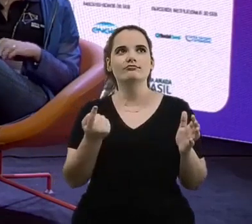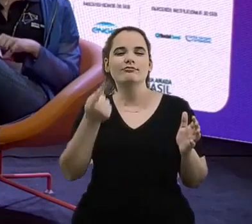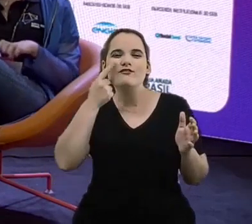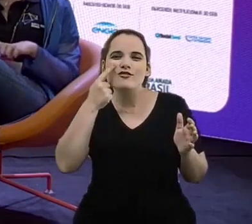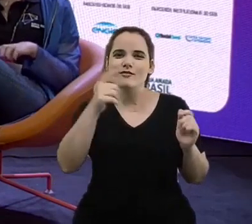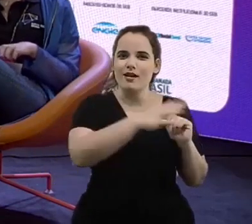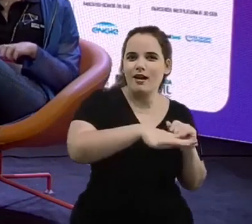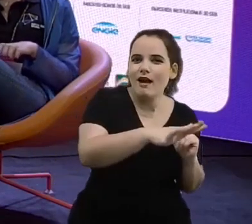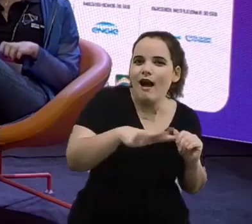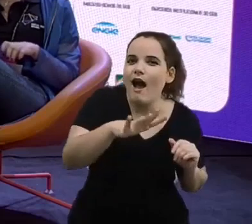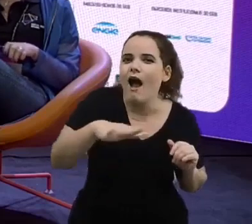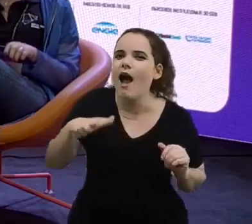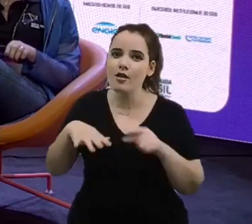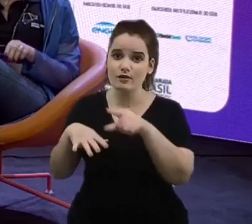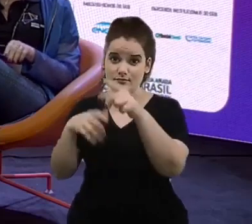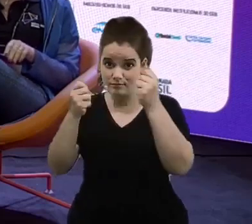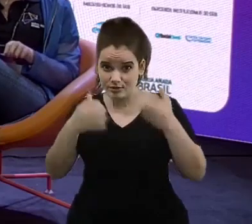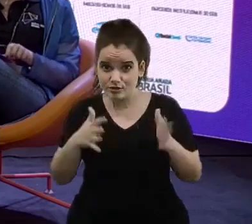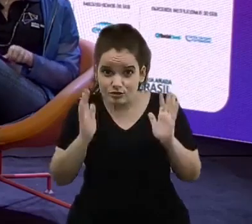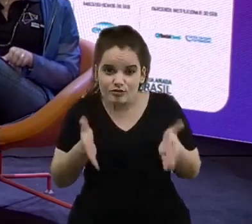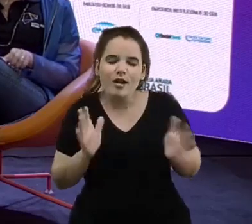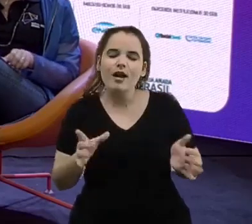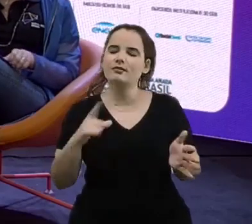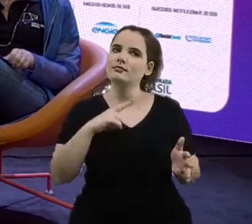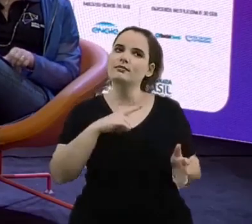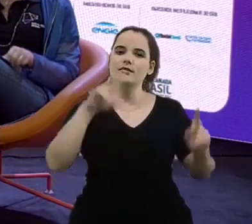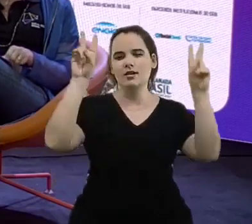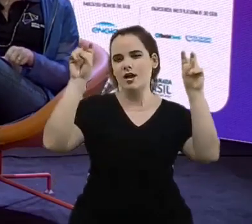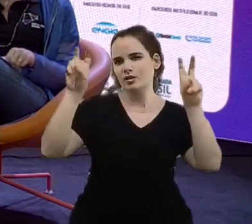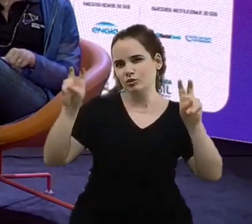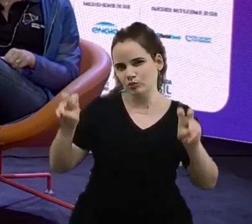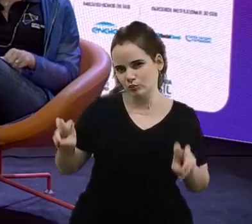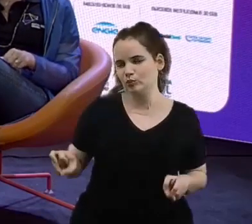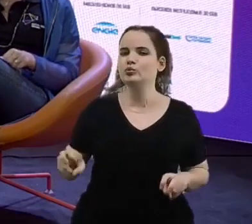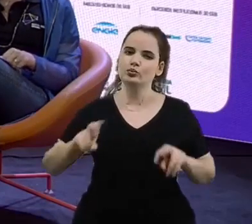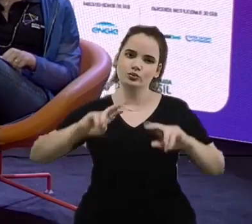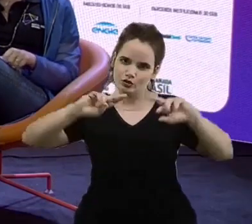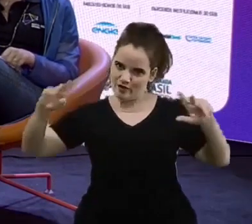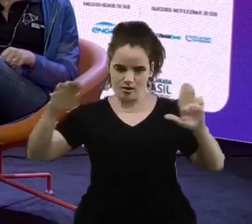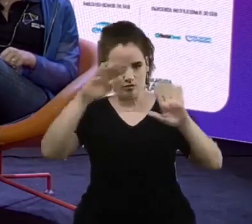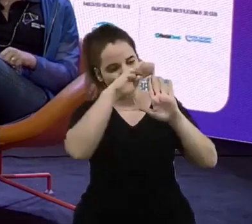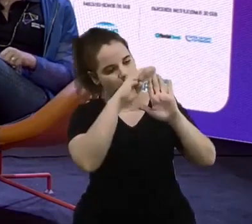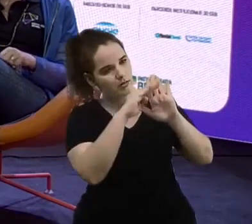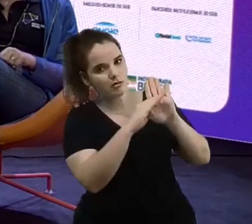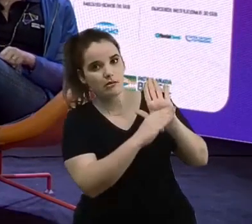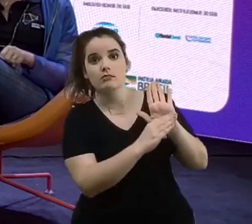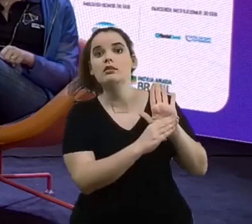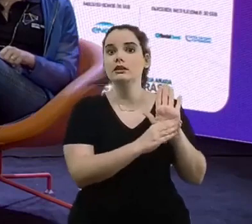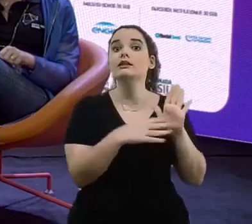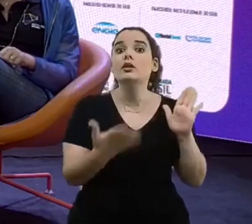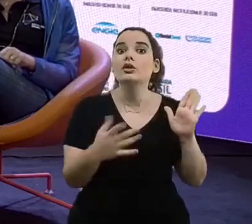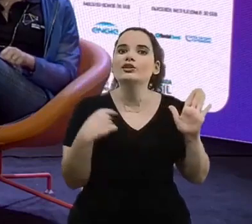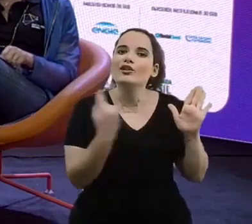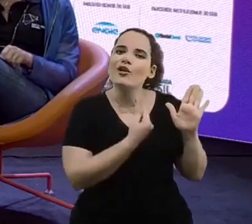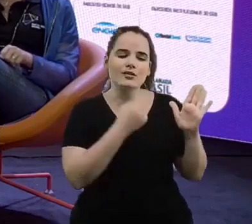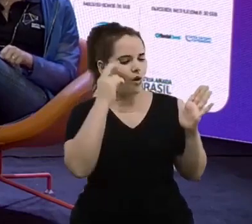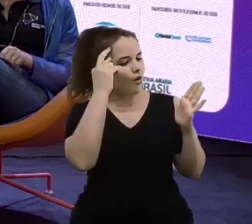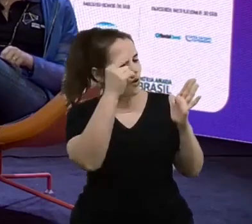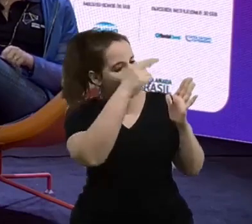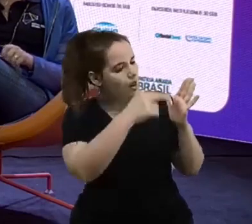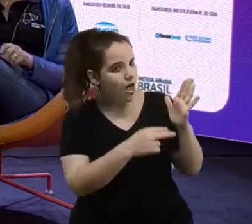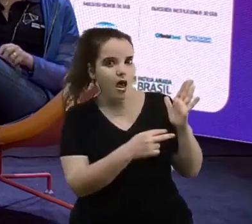dados, de tecnologia, de desenvolvimento, a gente consegue se apropriar, né? Algumas precisam